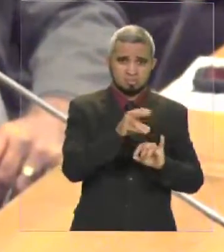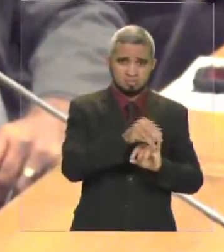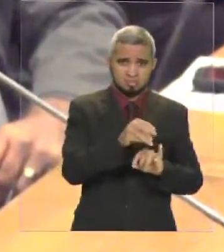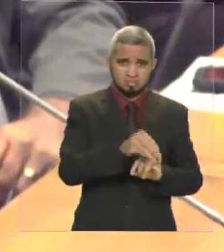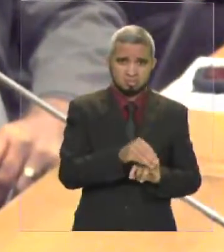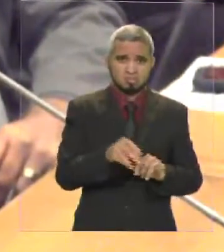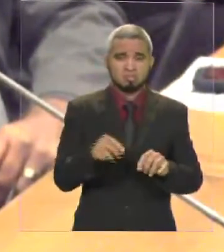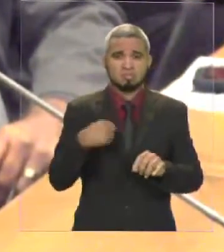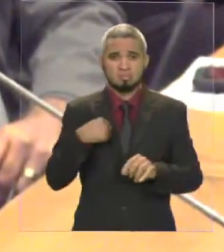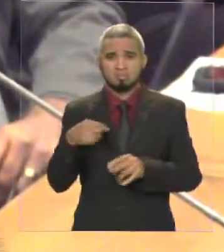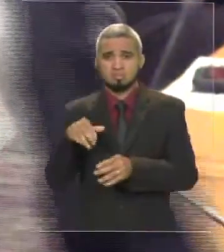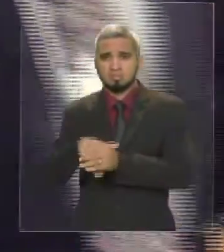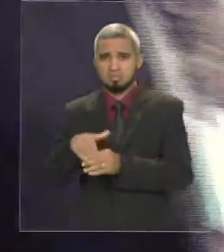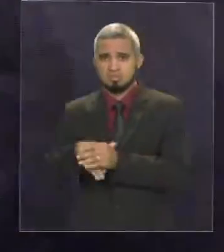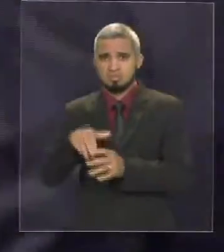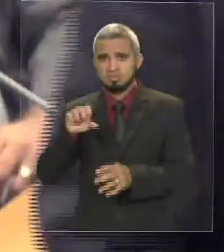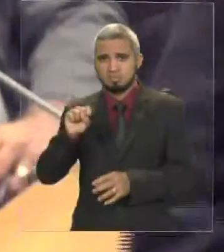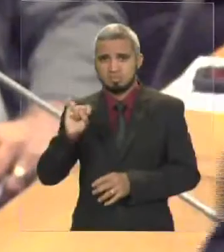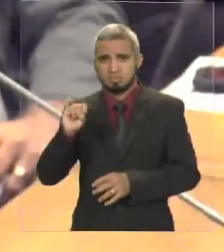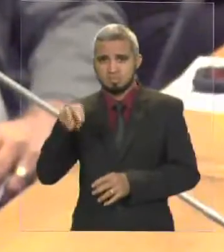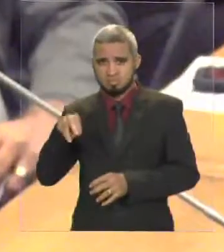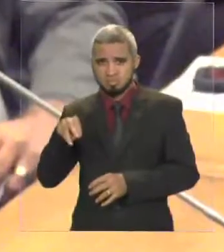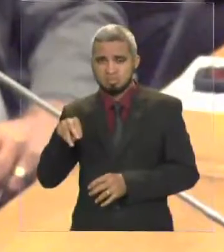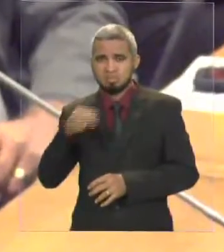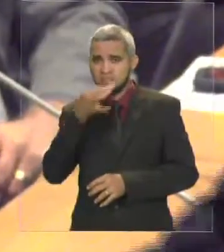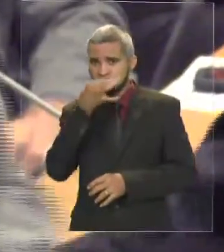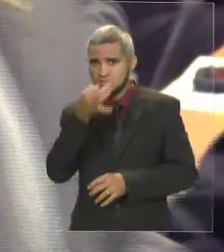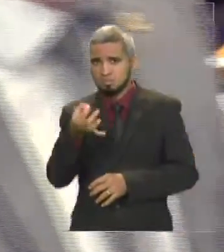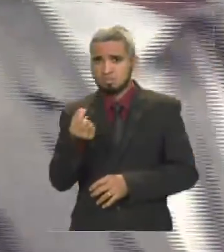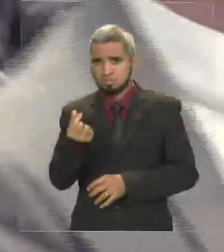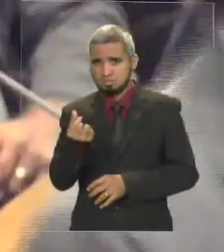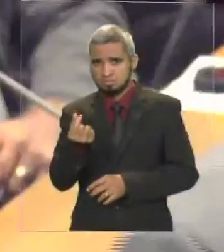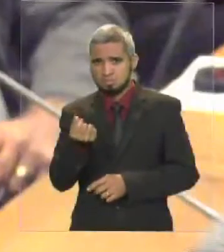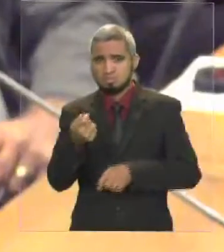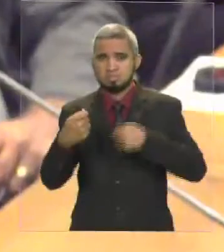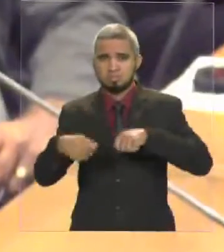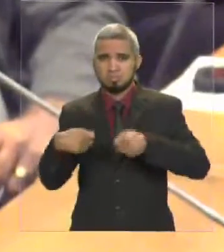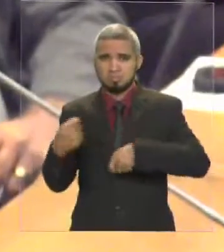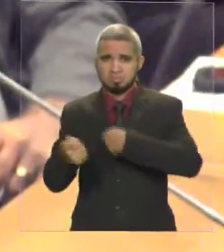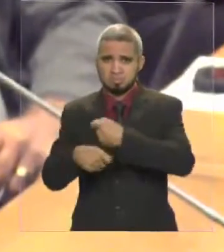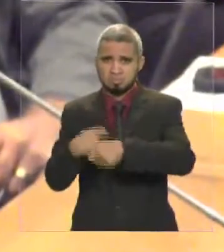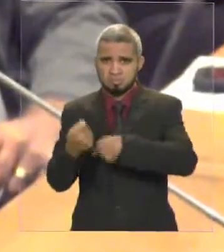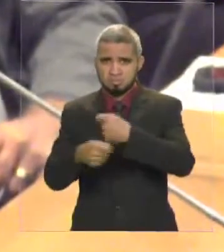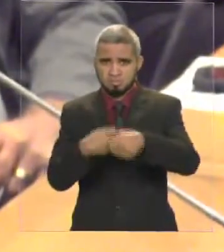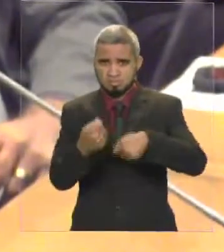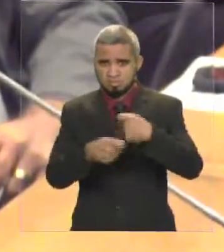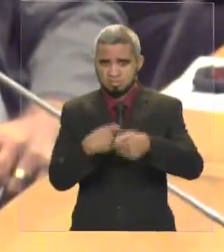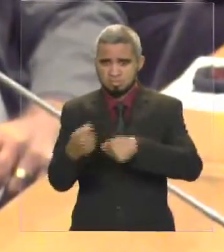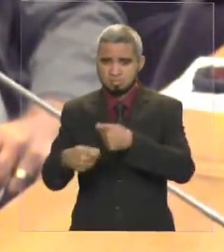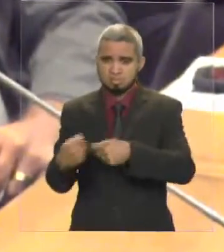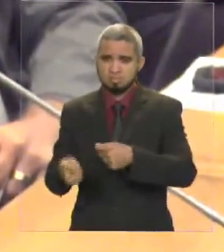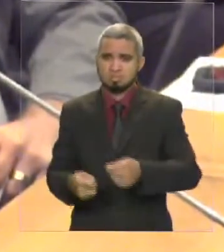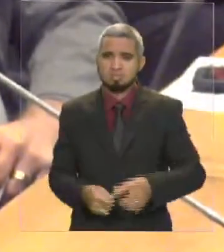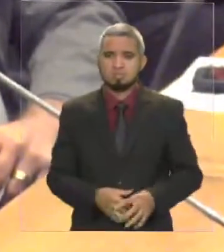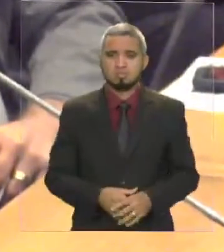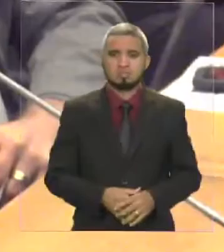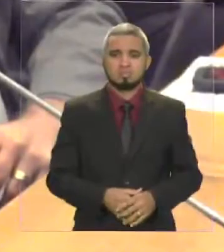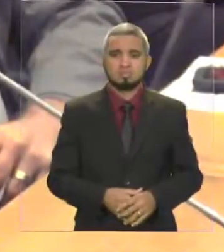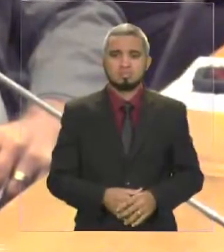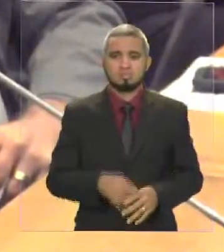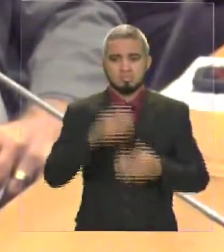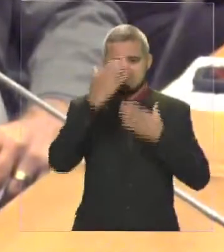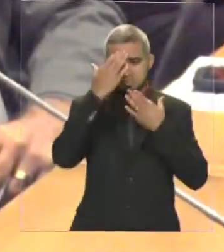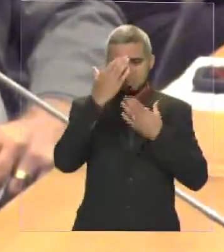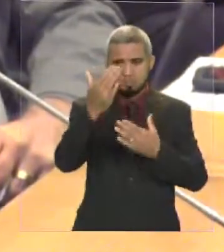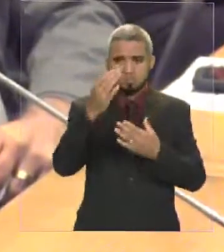da desoneração, porque acho que o dinheiro tem que circular e a iniciativa privada gera mais emprego e mais benefícios para a economia do Maranhão. Muito